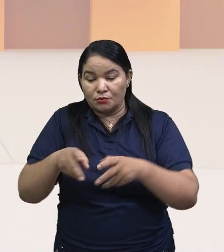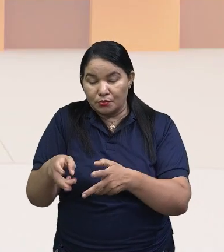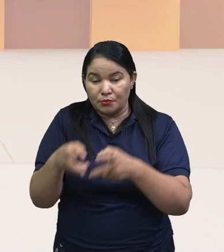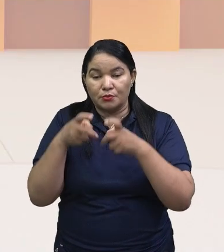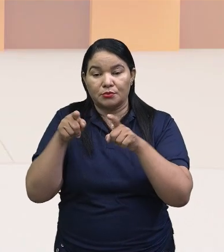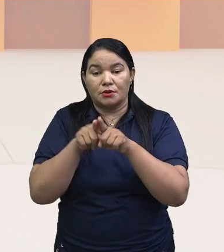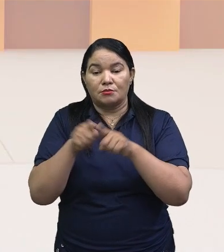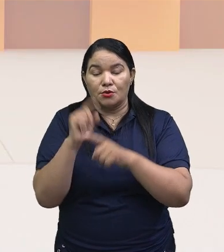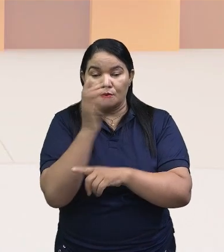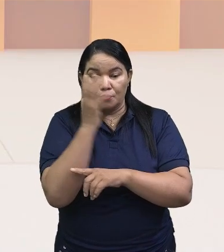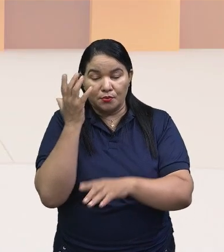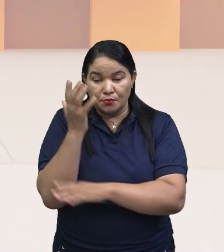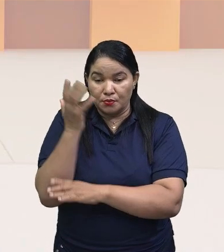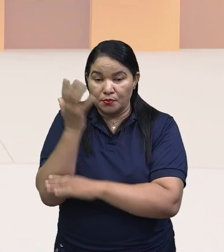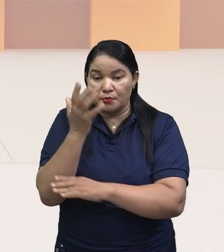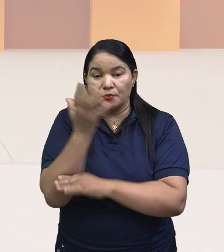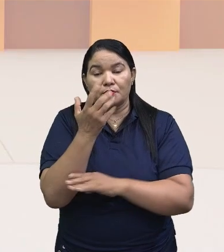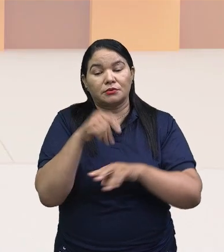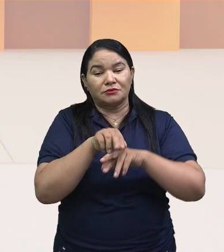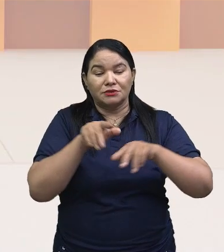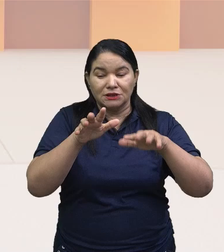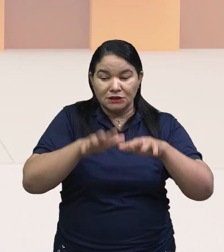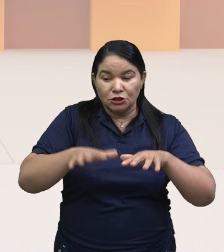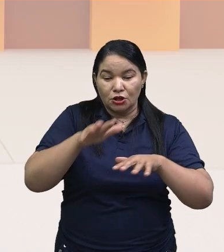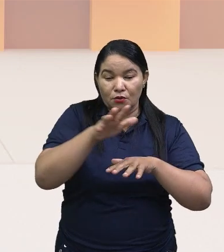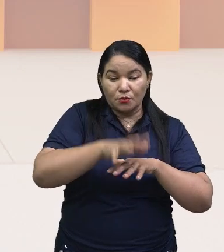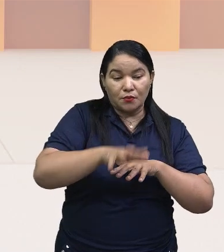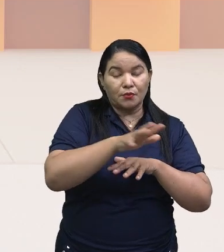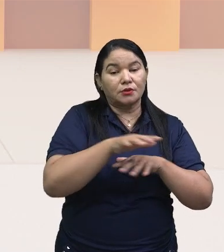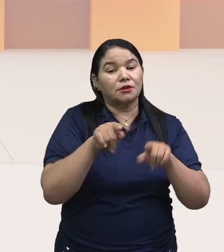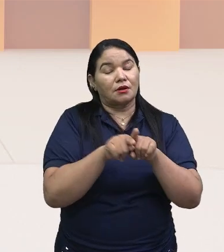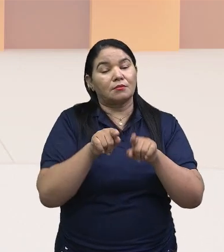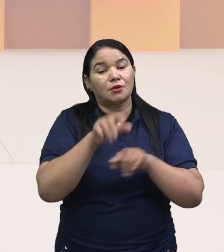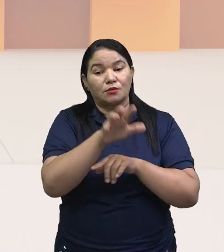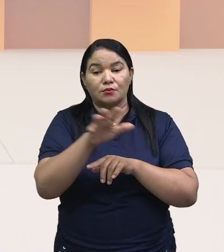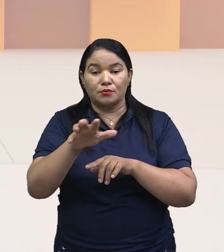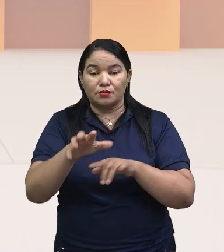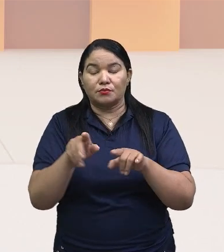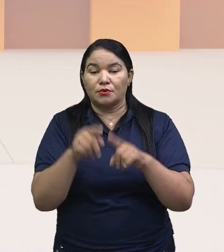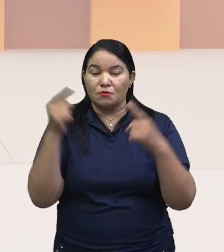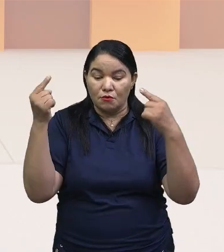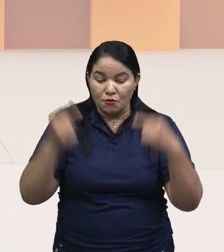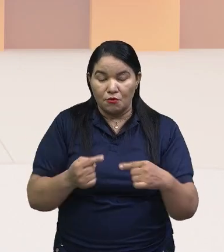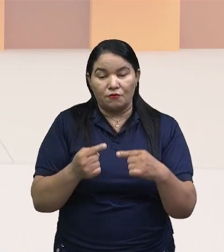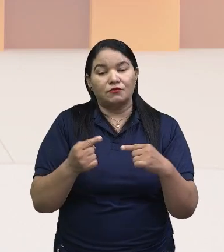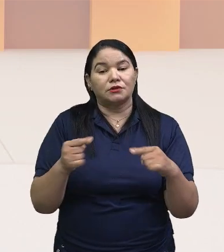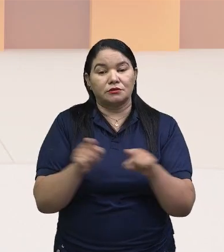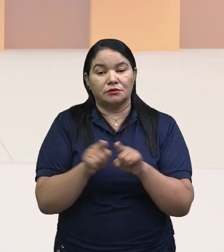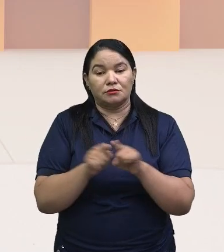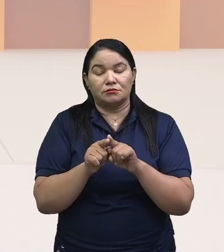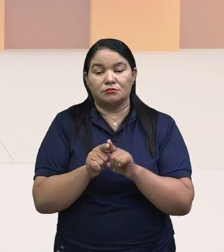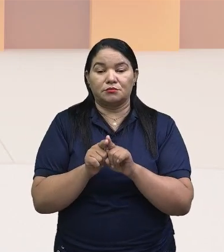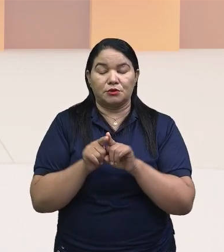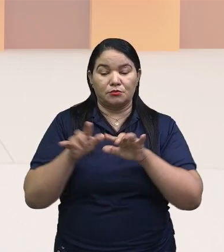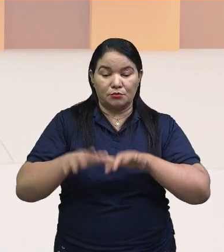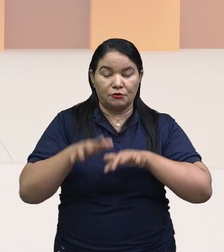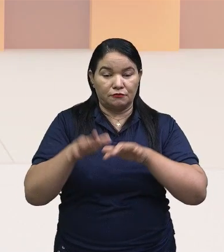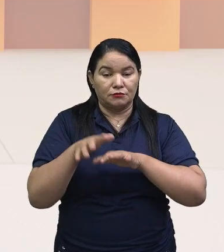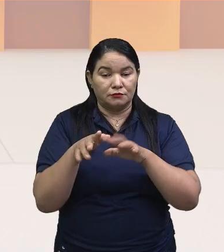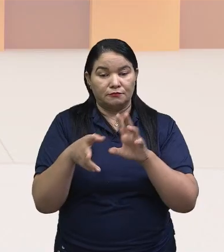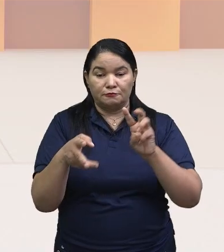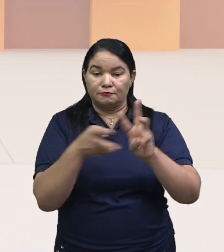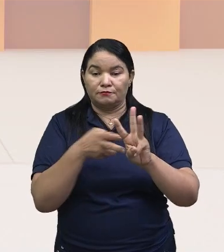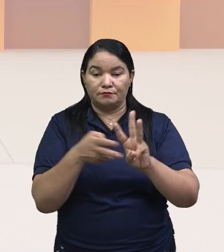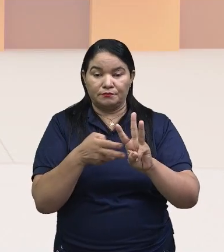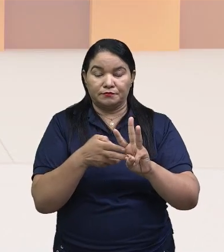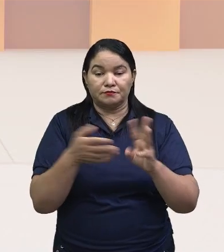ao desmatamento. São setores que estão diretamente em conflito com o movimento indígena. E